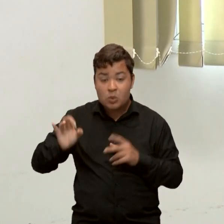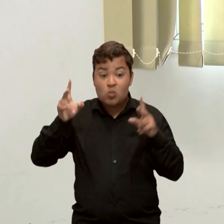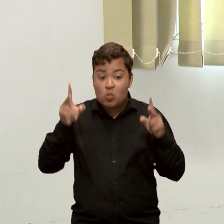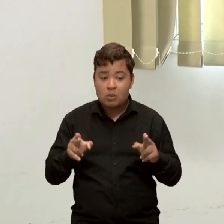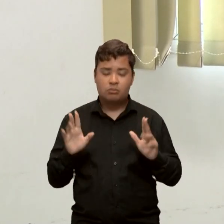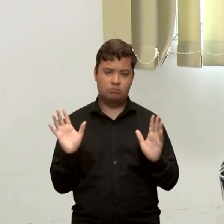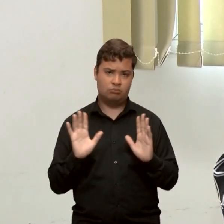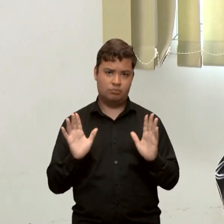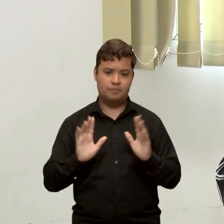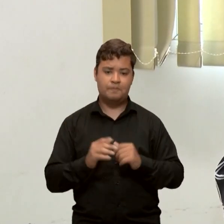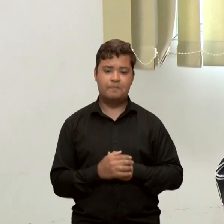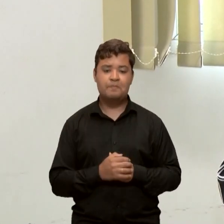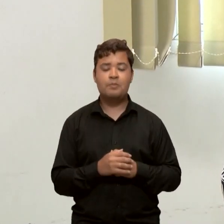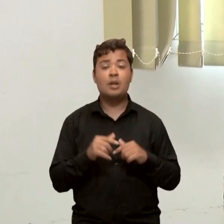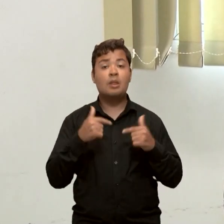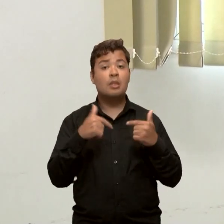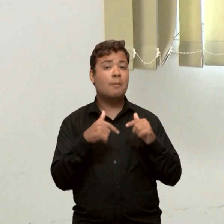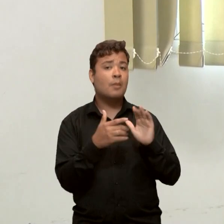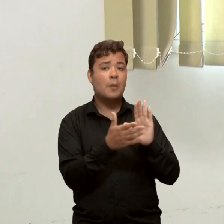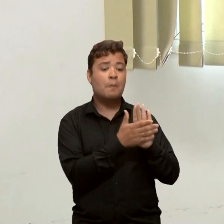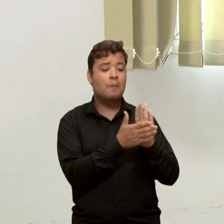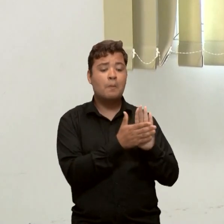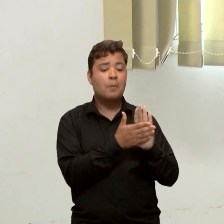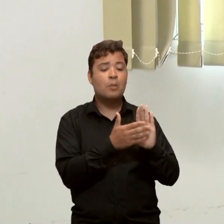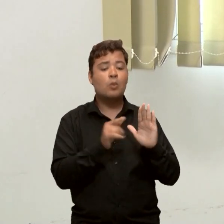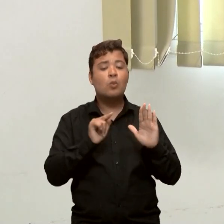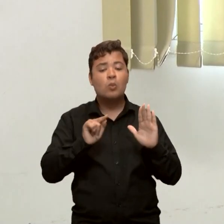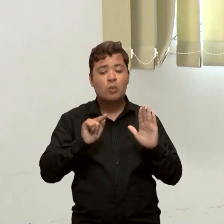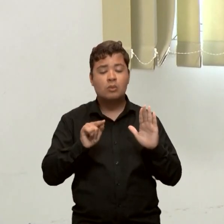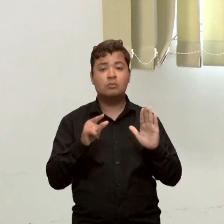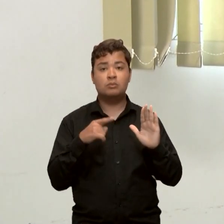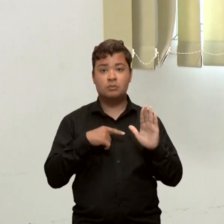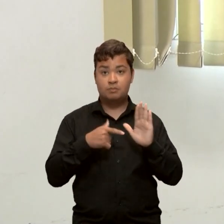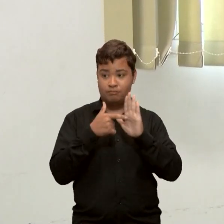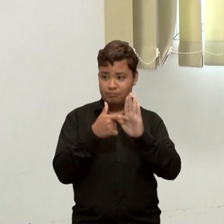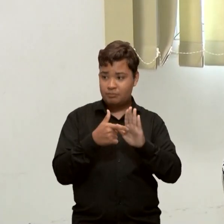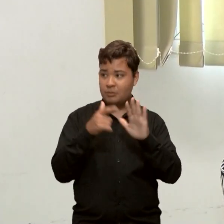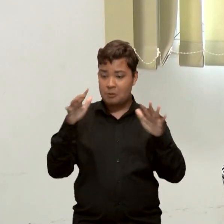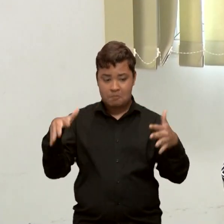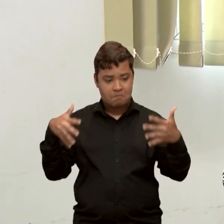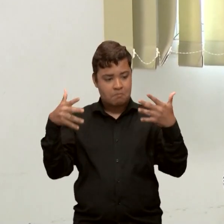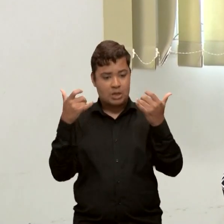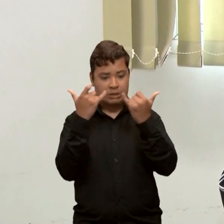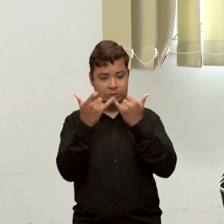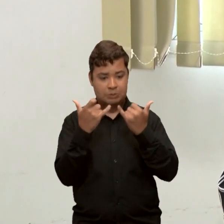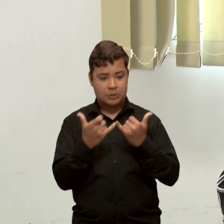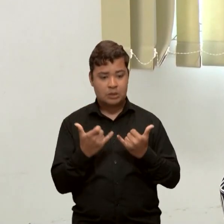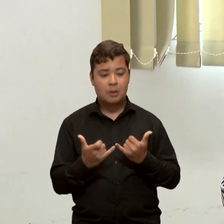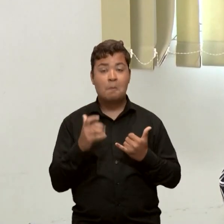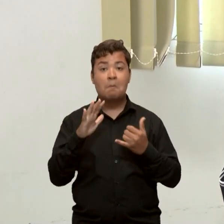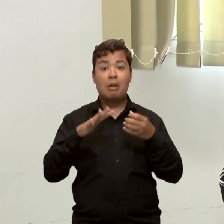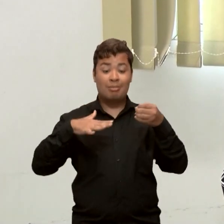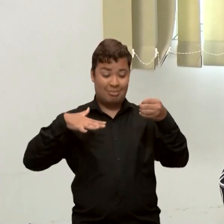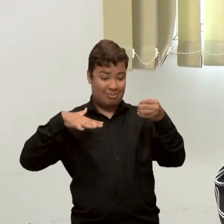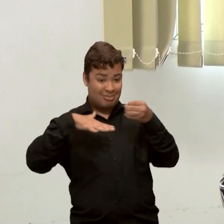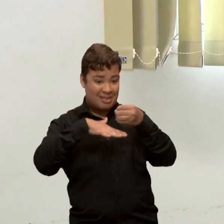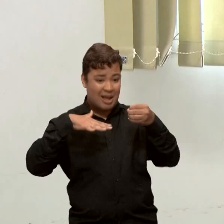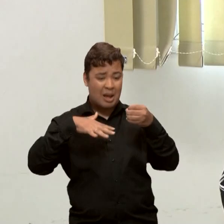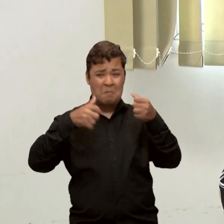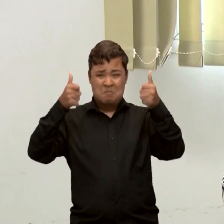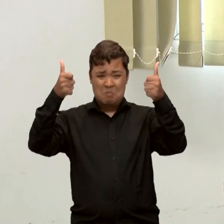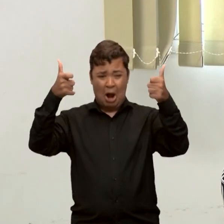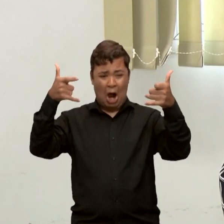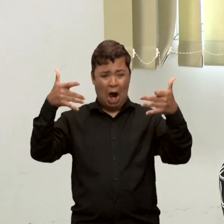Então, a proposta do trabalho é utilizar a junção por similaridade, mas com bases de dados muito extensas. Então, quando a gente trata com milhões